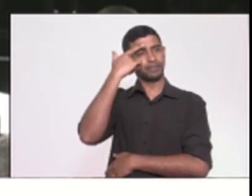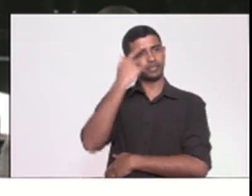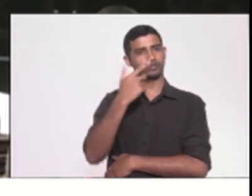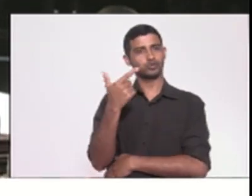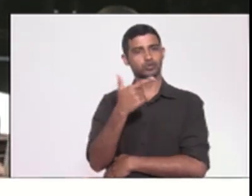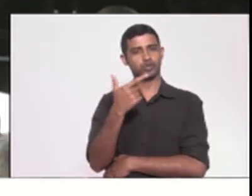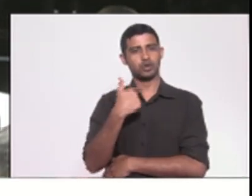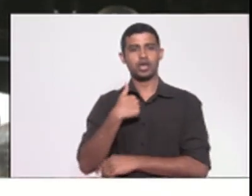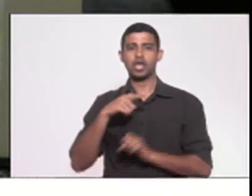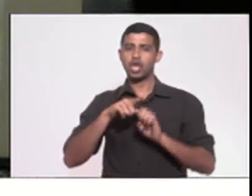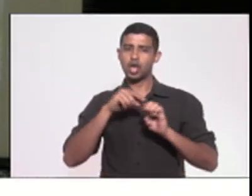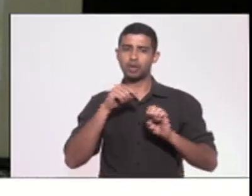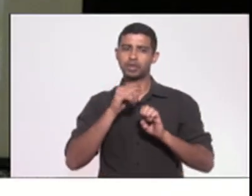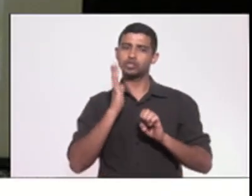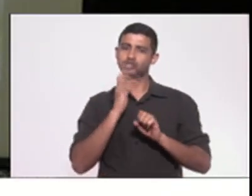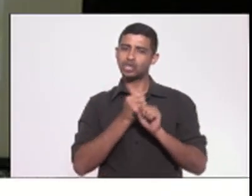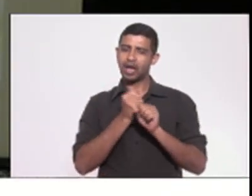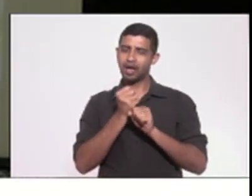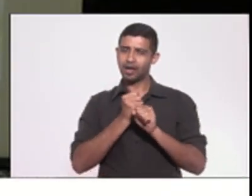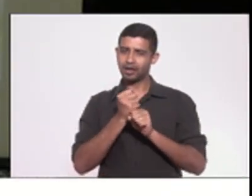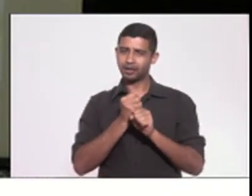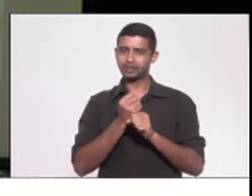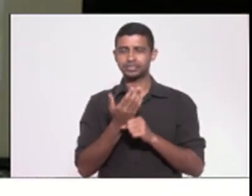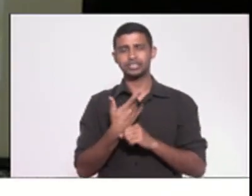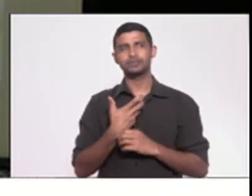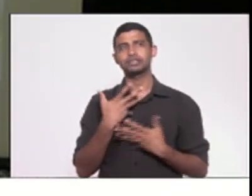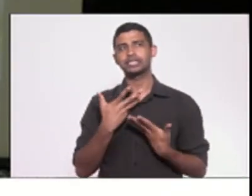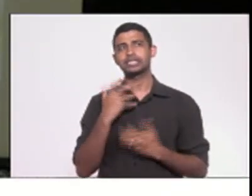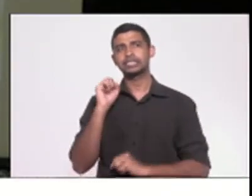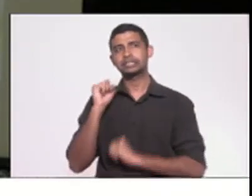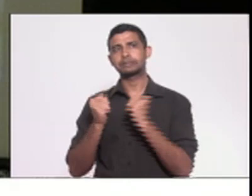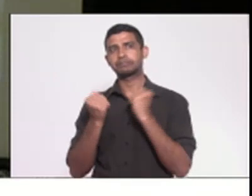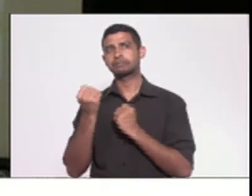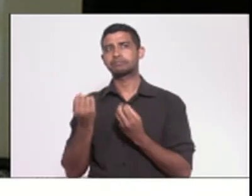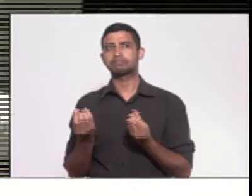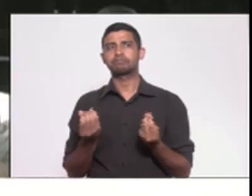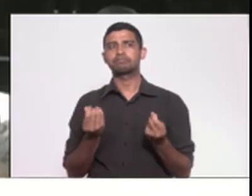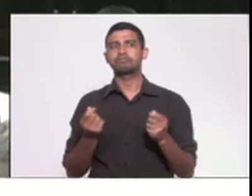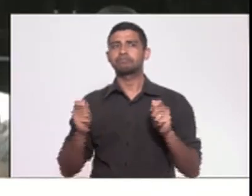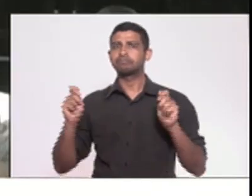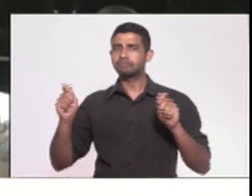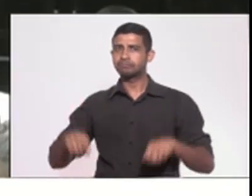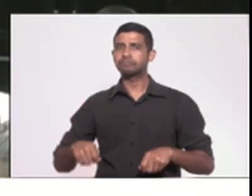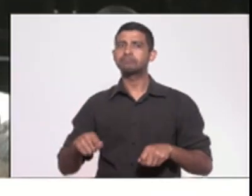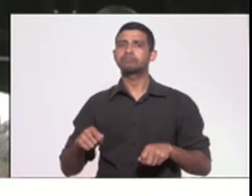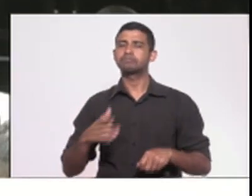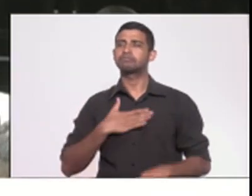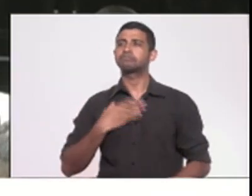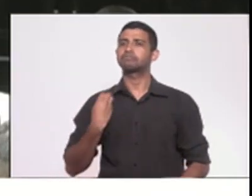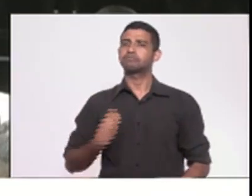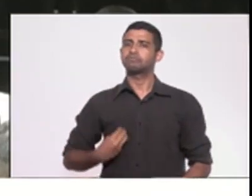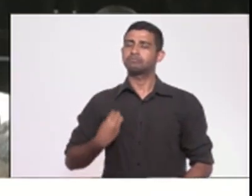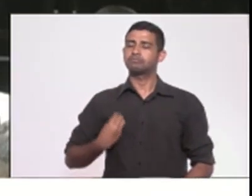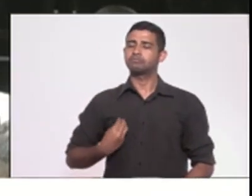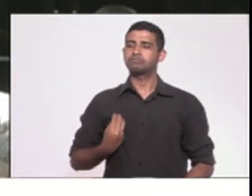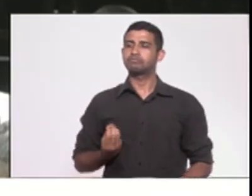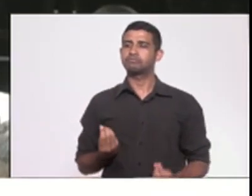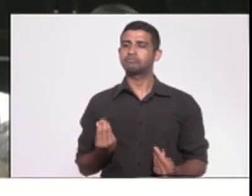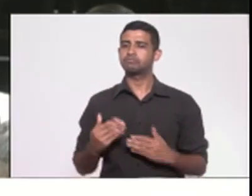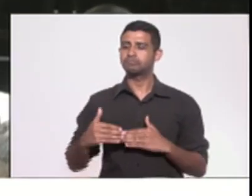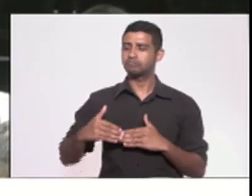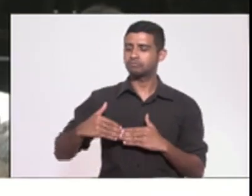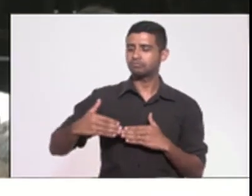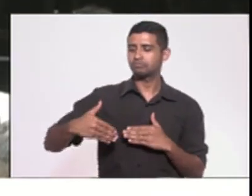sou empreendedor há alguns anos, queria ter um negócio que preenchesse a minha vida no momento seguinte